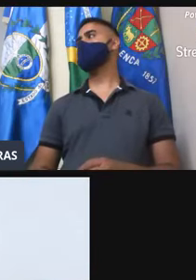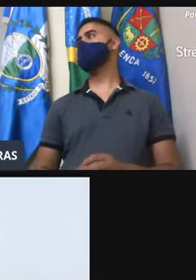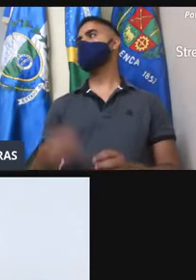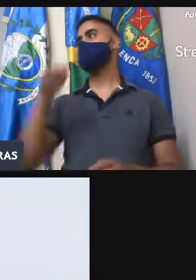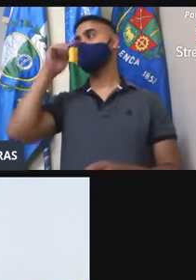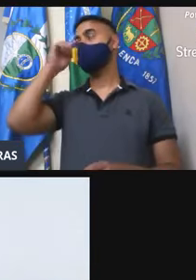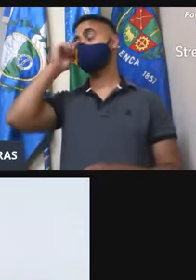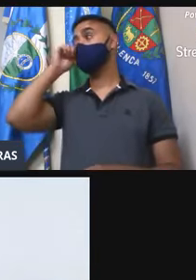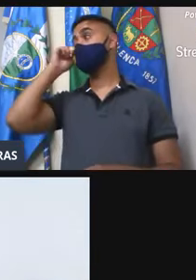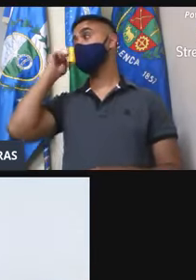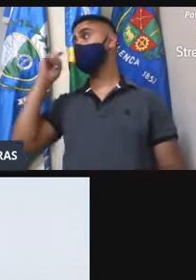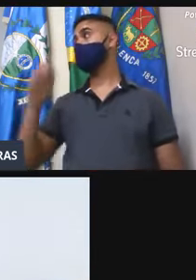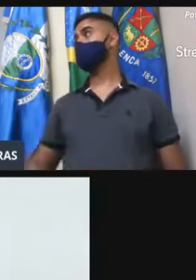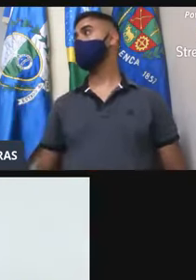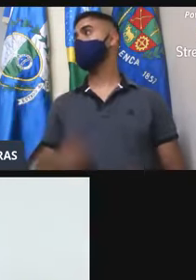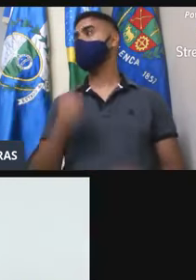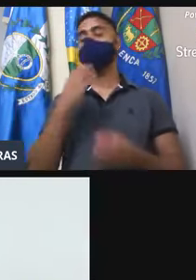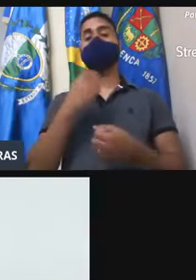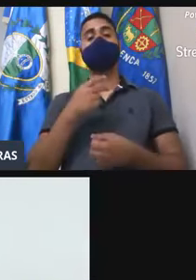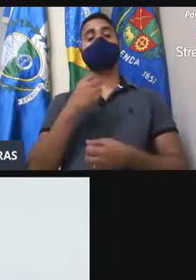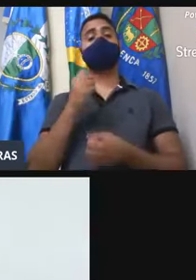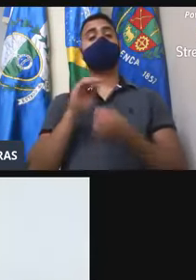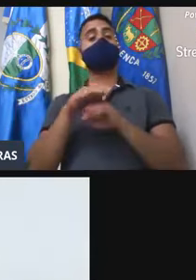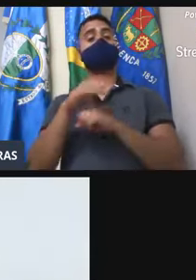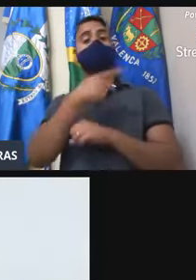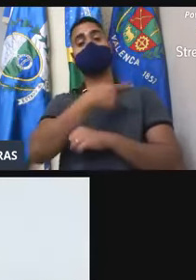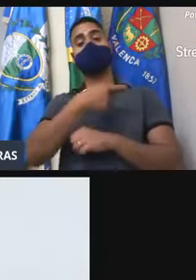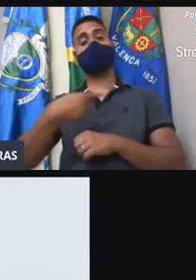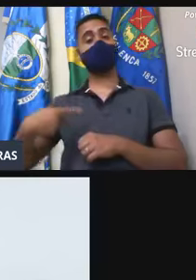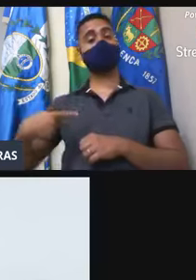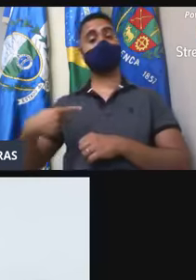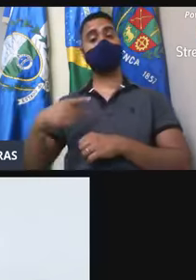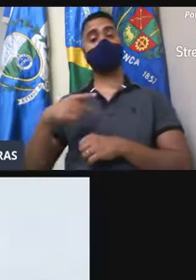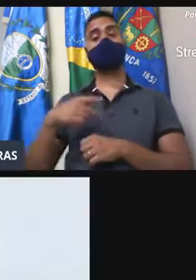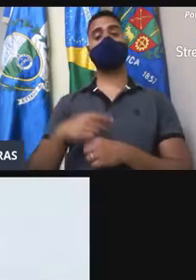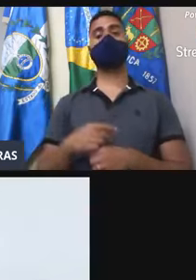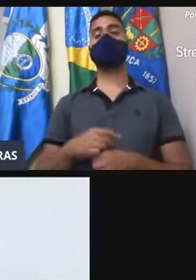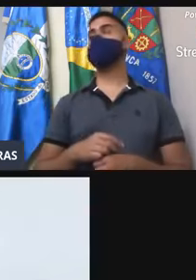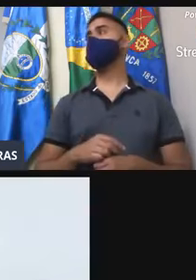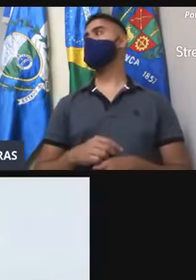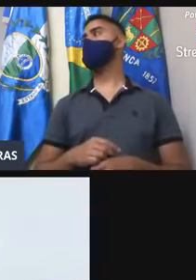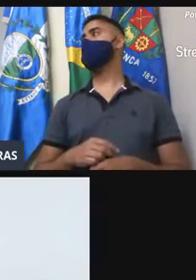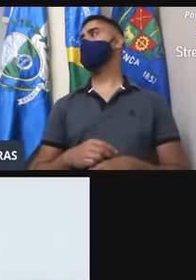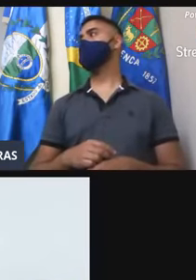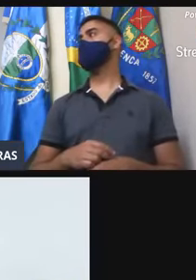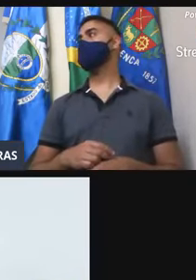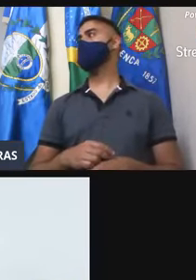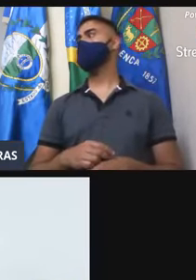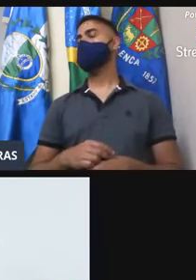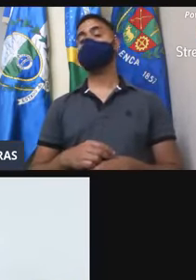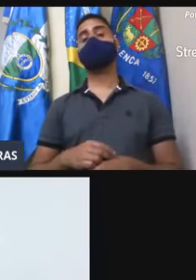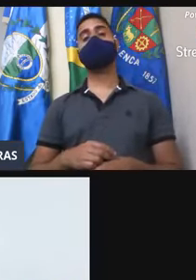Boa noite, presidente. Pedro Graça, presidente de exercício, demais vereadores,